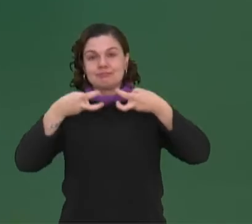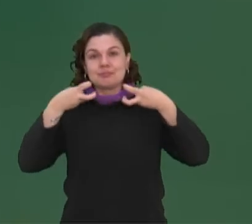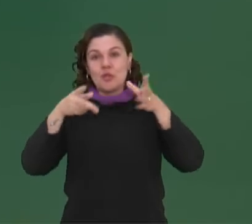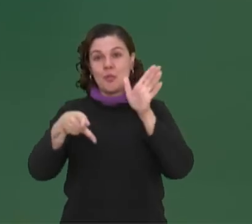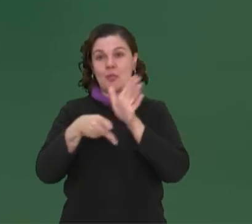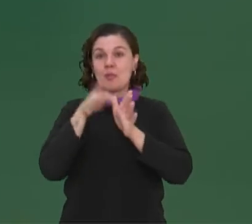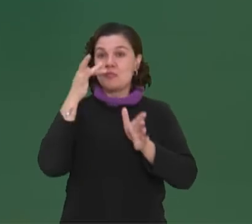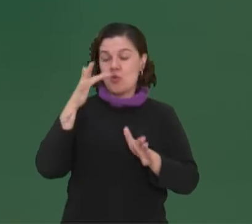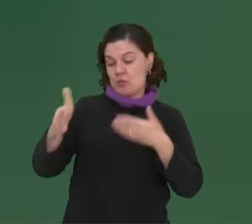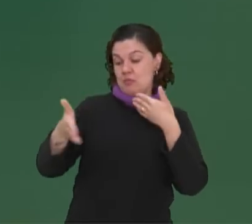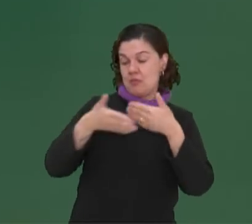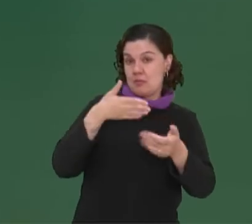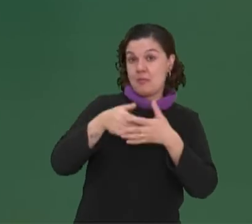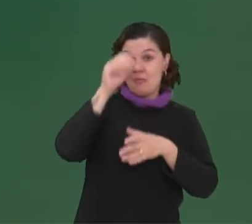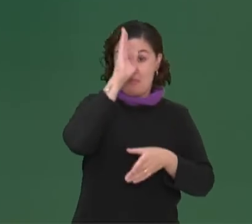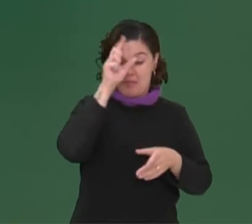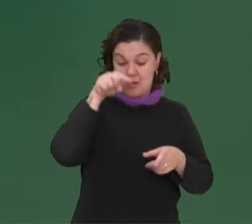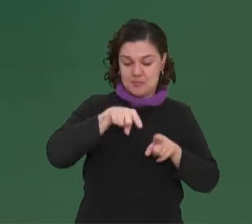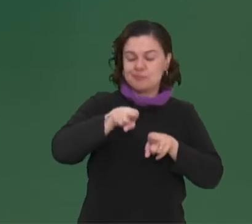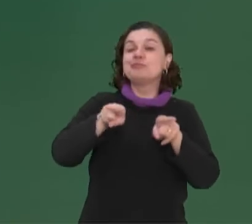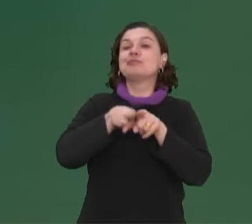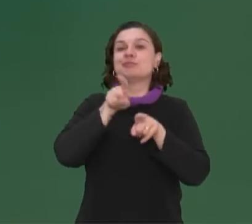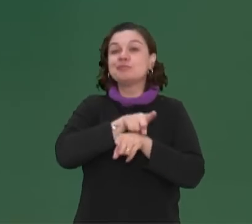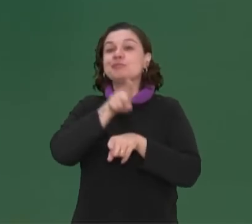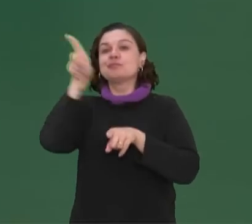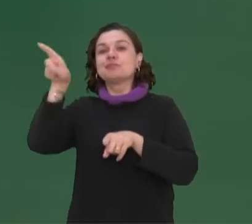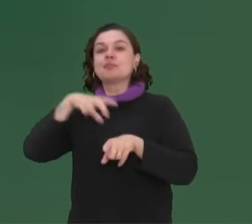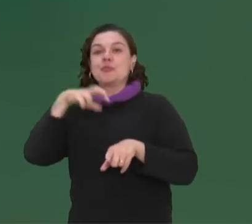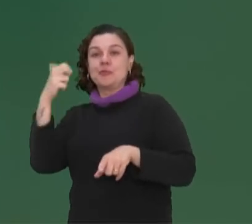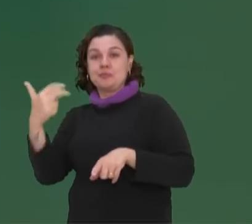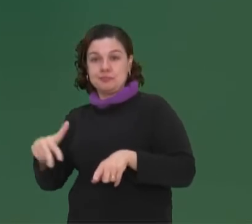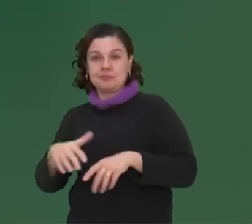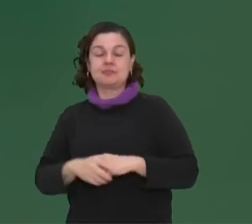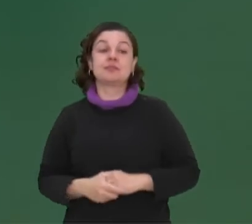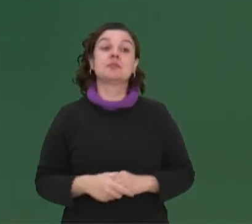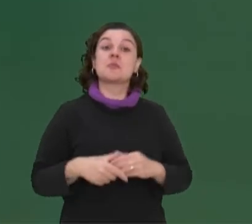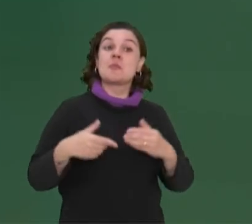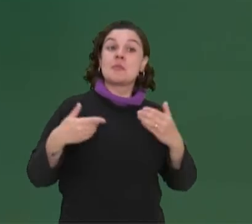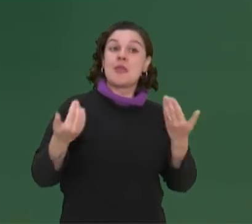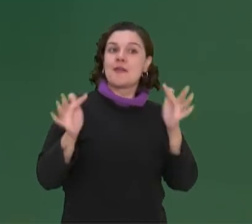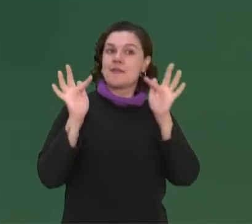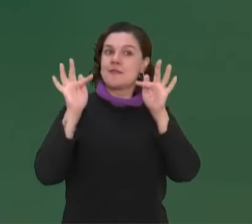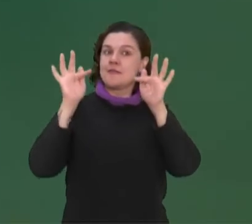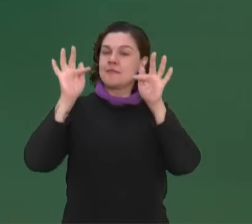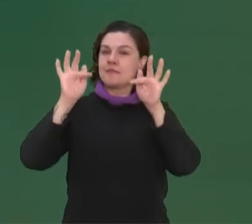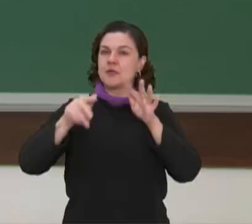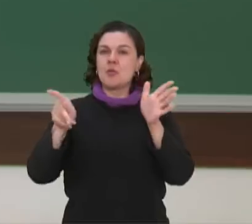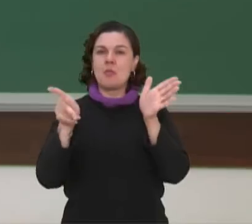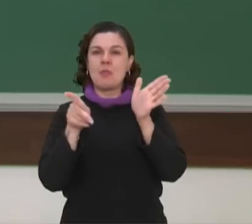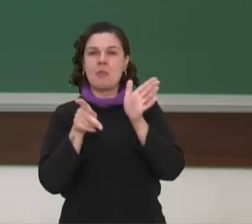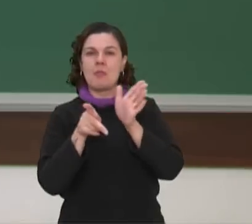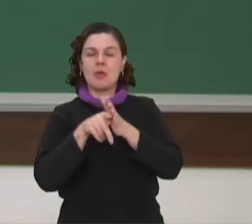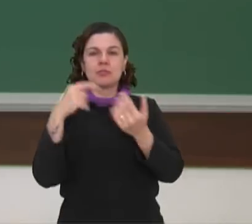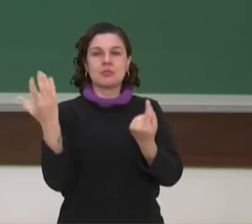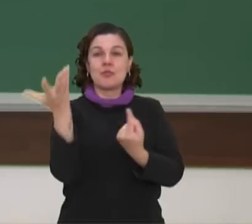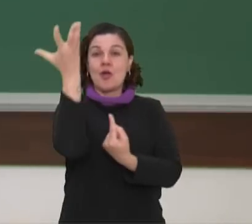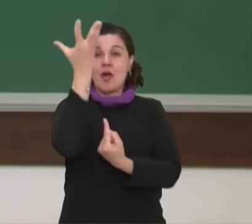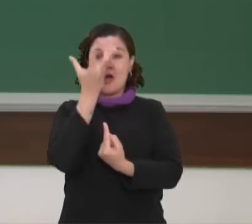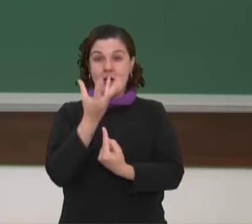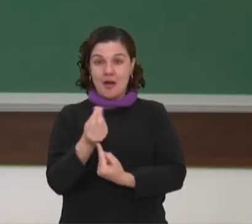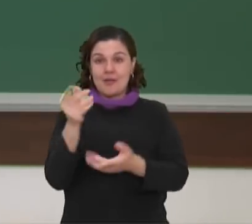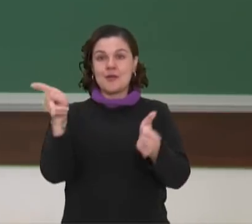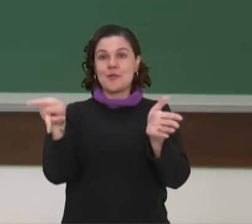para a colônia, Brasil, quanto para a metrópole, Portugal. E por último, as artes nas